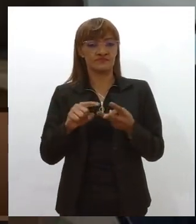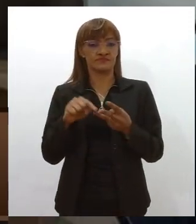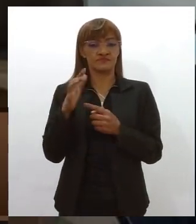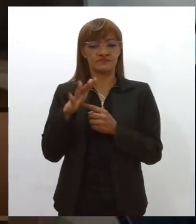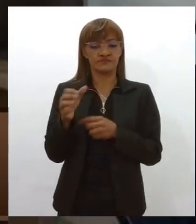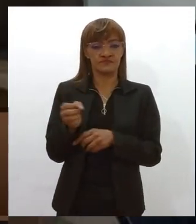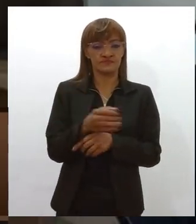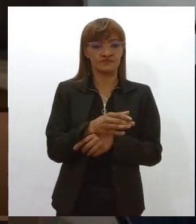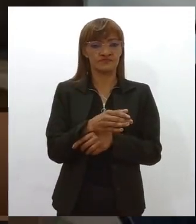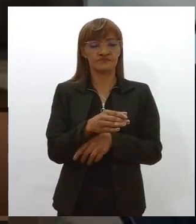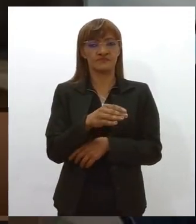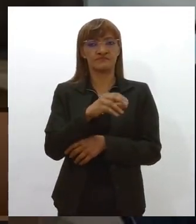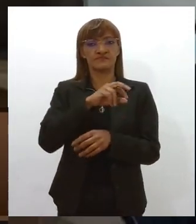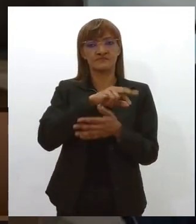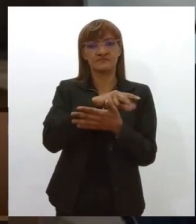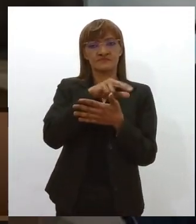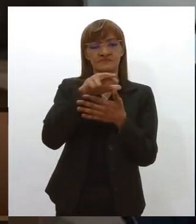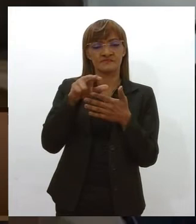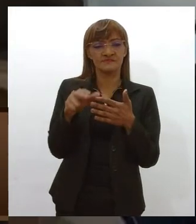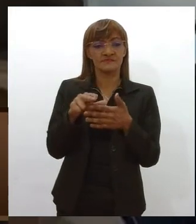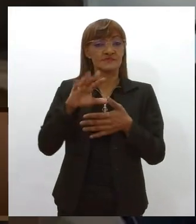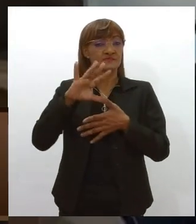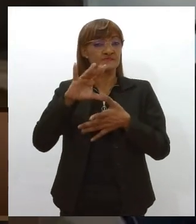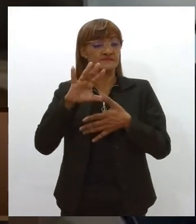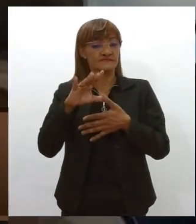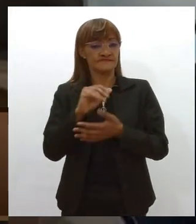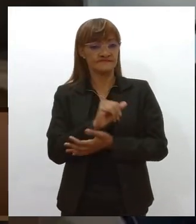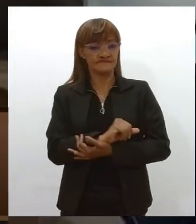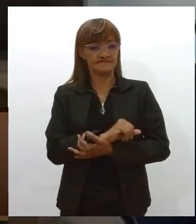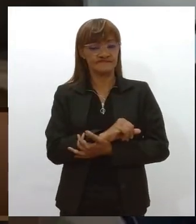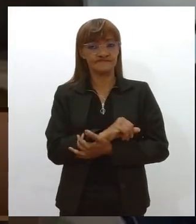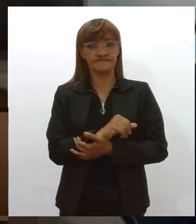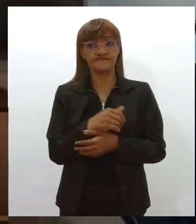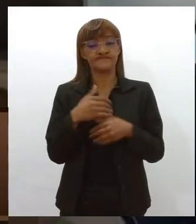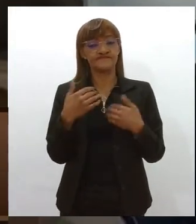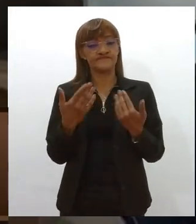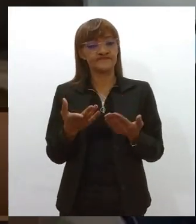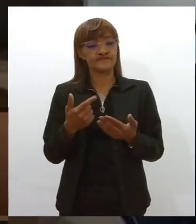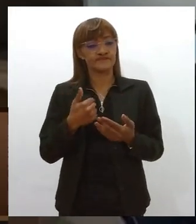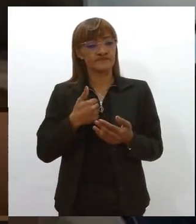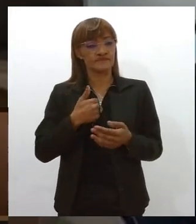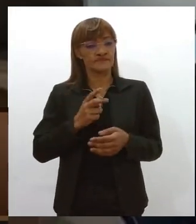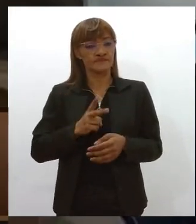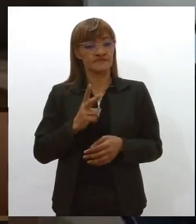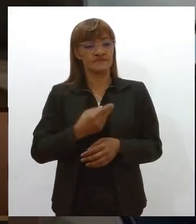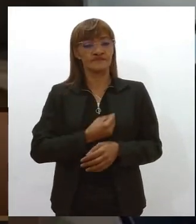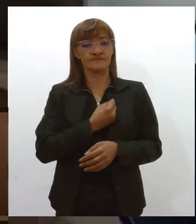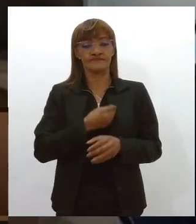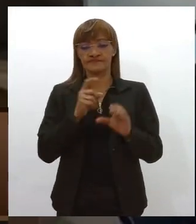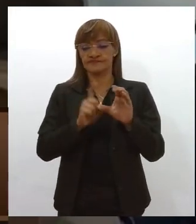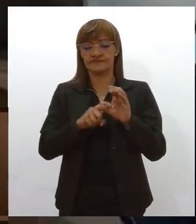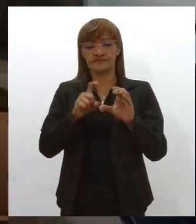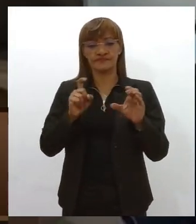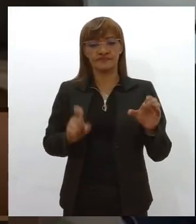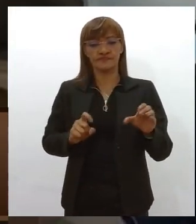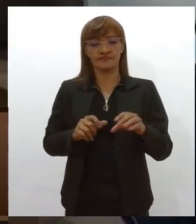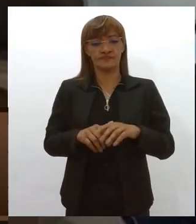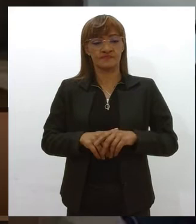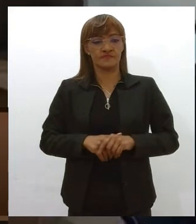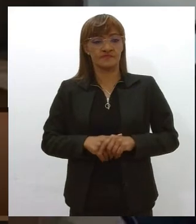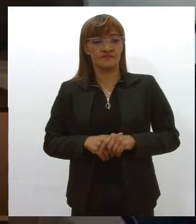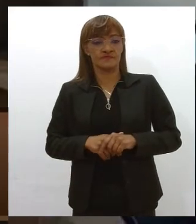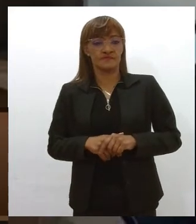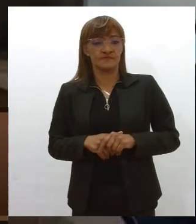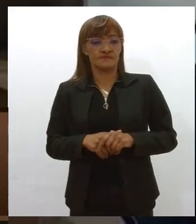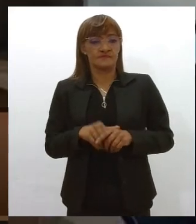Japuatã, Nossa Senhora da Glória, então eu sempre tive minha vida muito independente. Minha mãe me criou de uma maneira